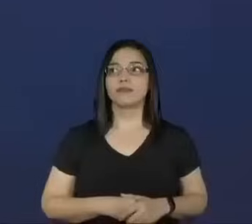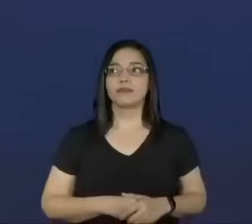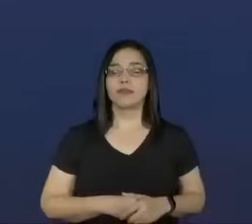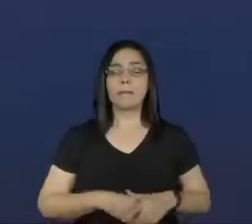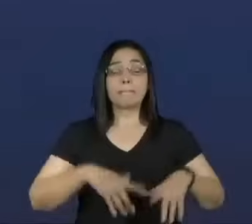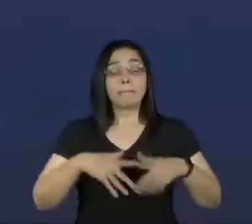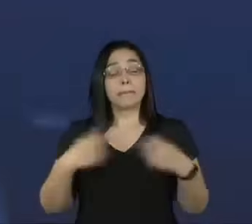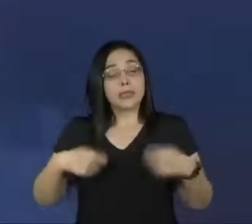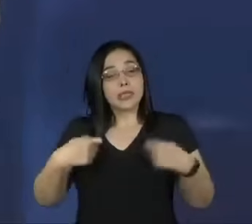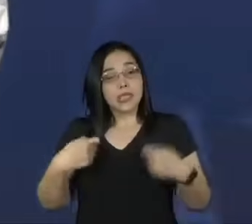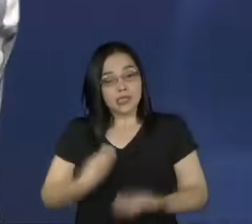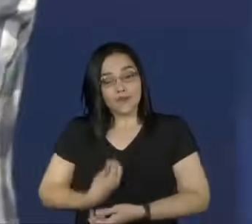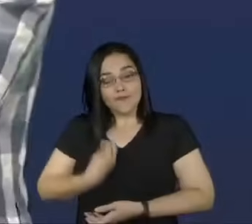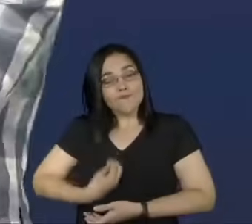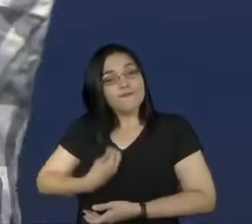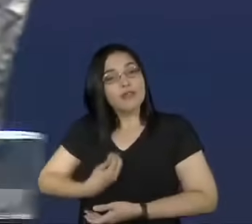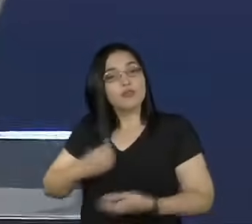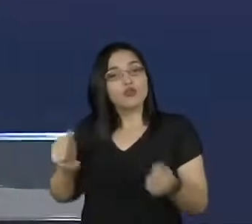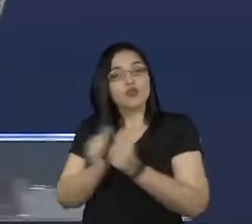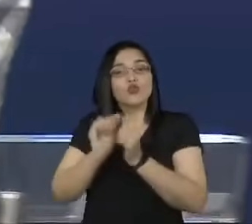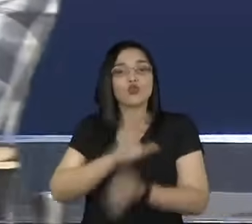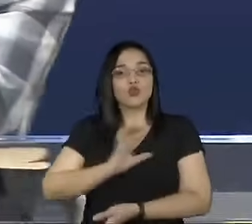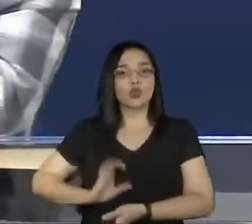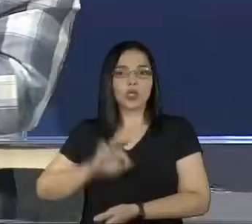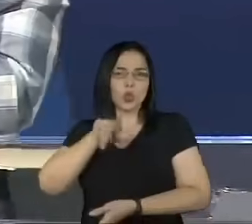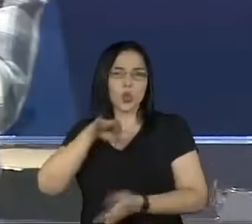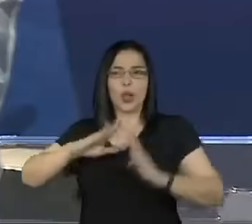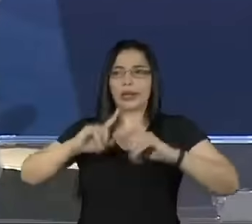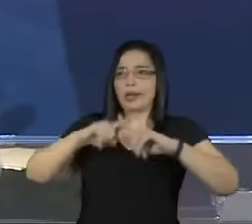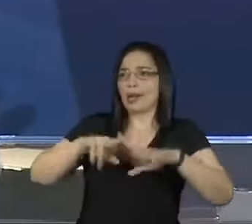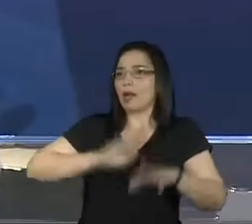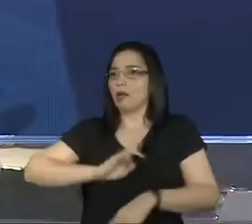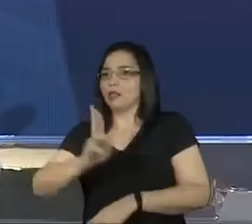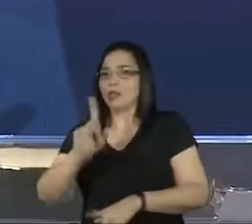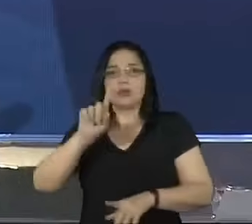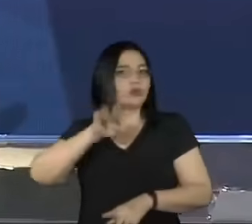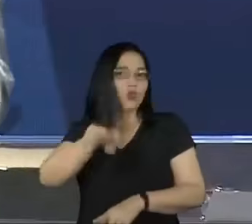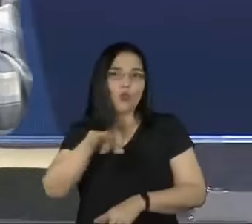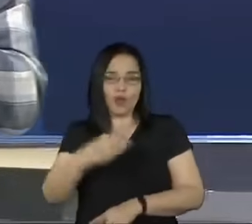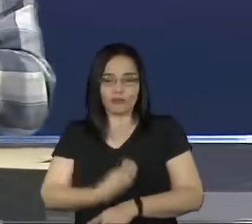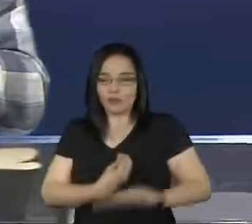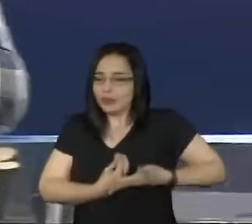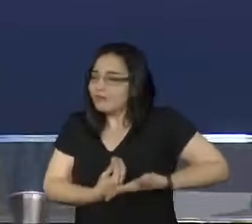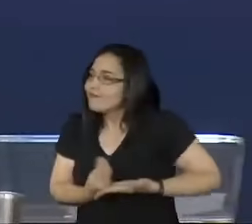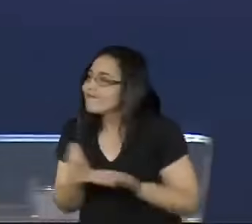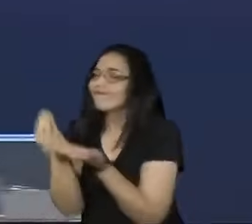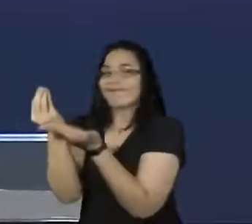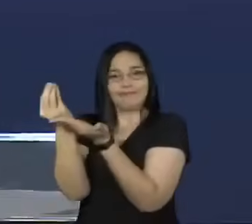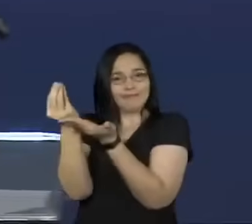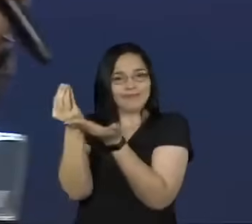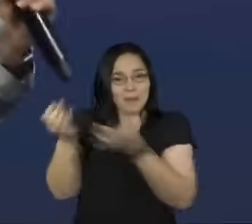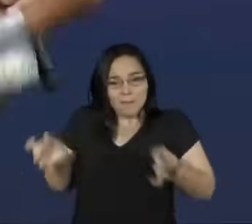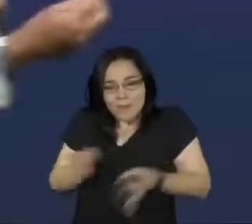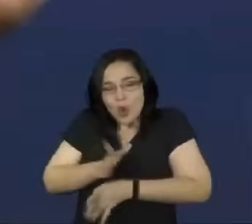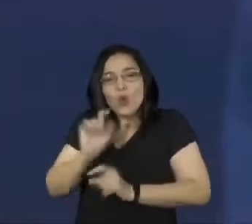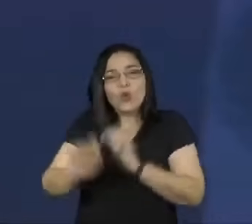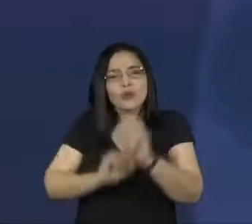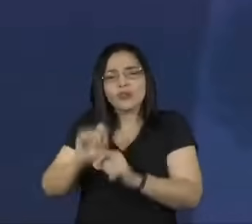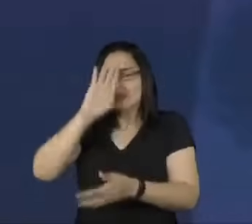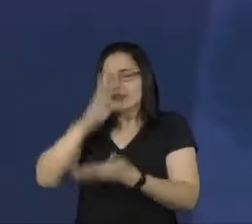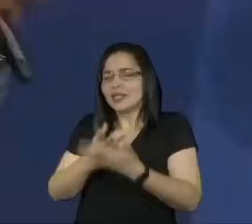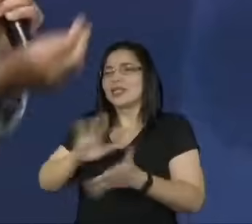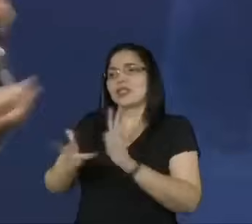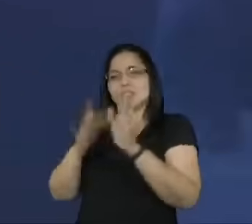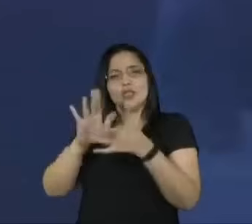religião tô falando de minha igreja tô falando de uma entrega pessoal de você crer que ele pode te salvar